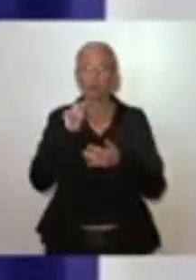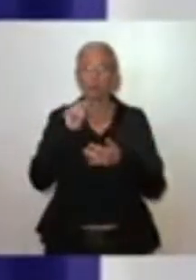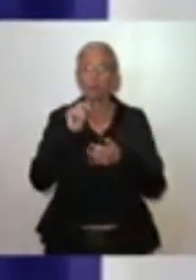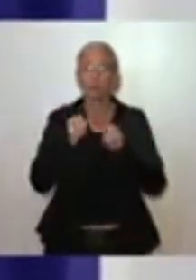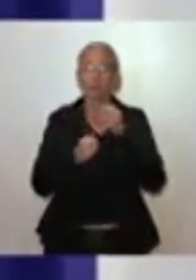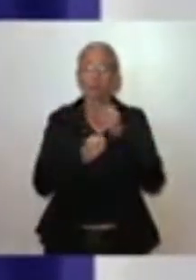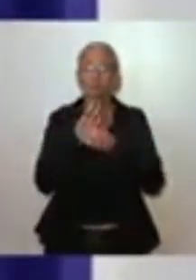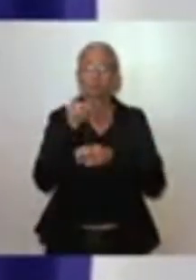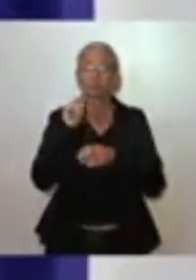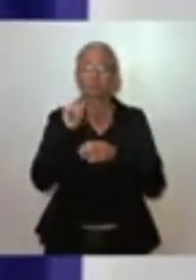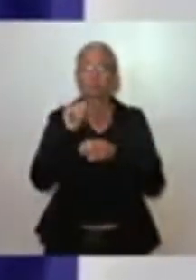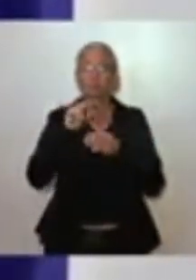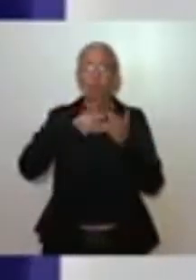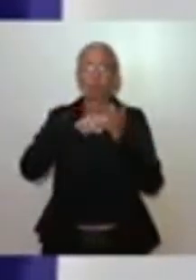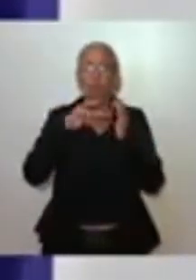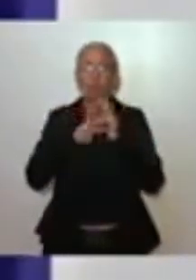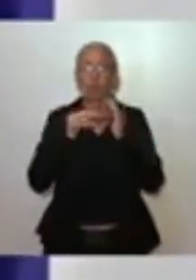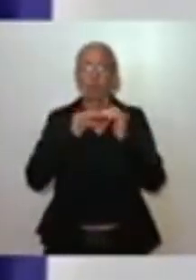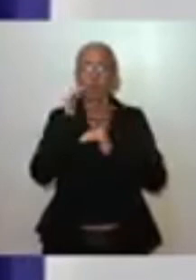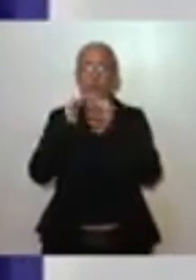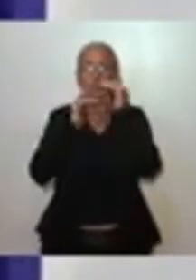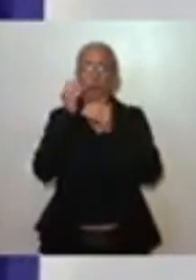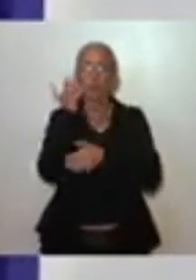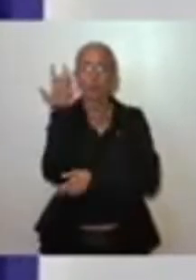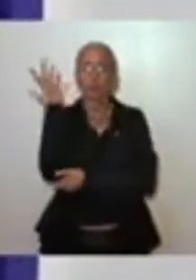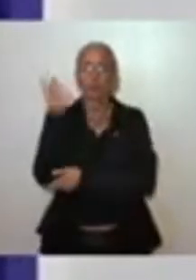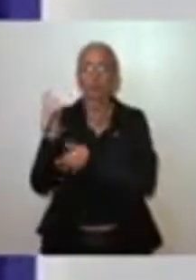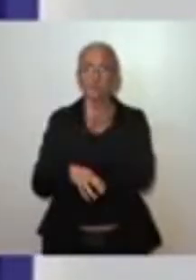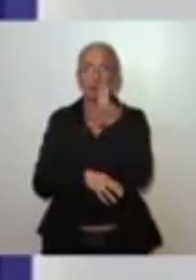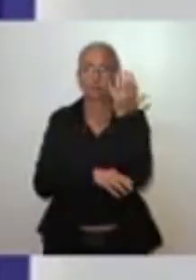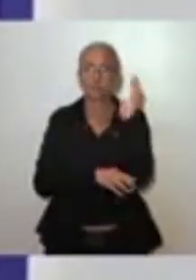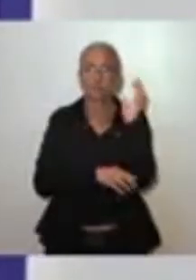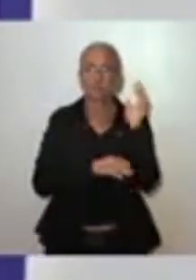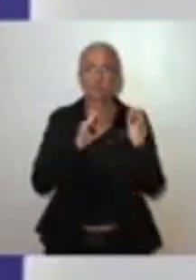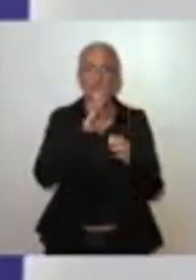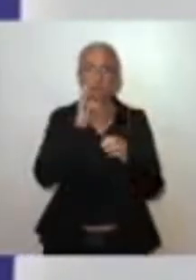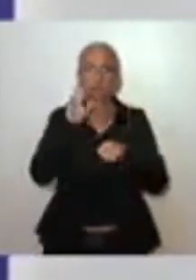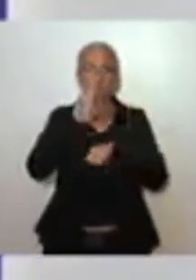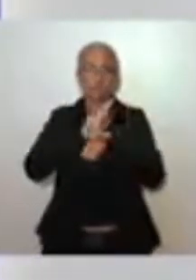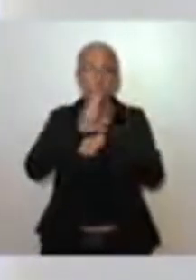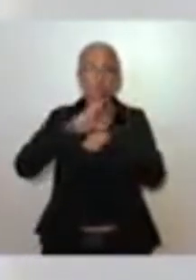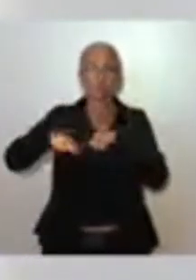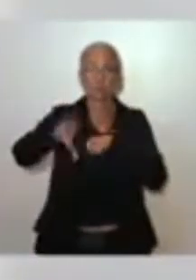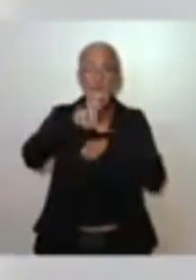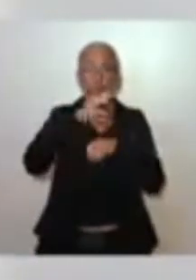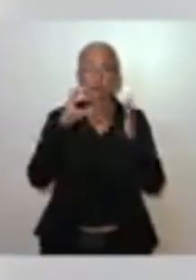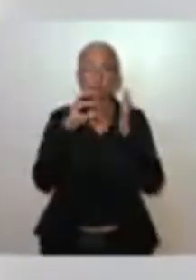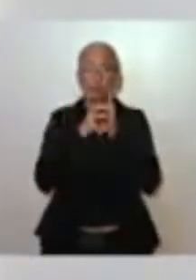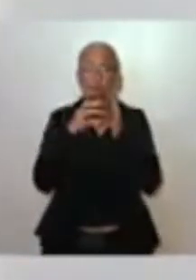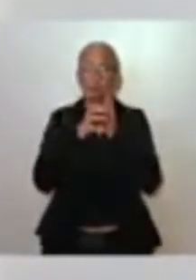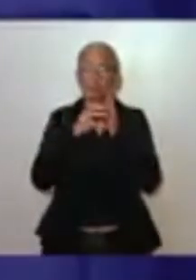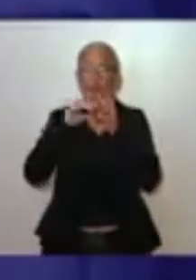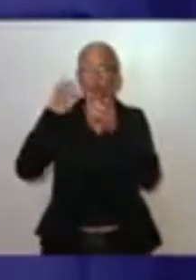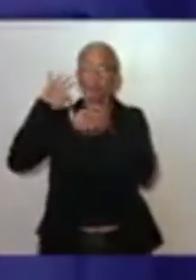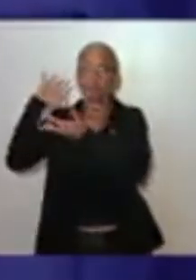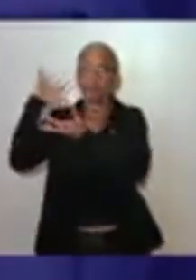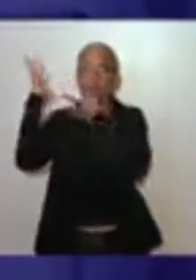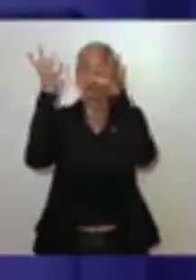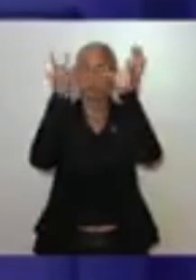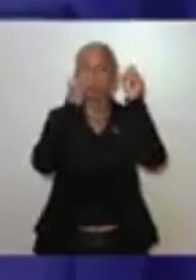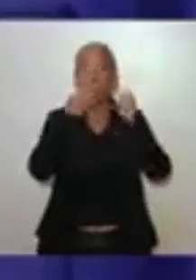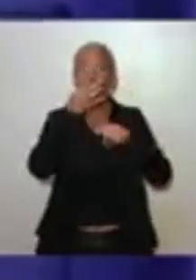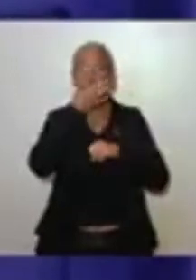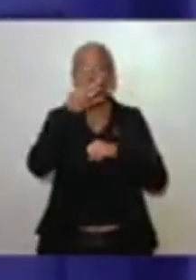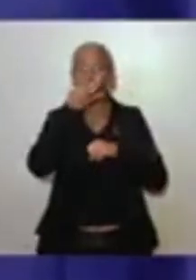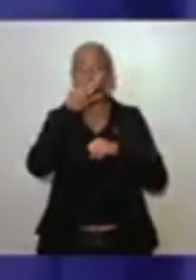implantado com o objetivo de apoiar o desenvolvimento sustentável nossa região litorânea reúne características sensíveis às alterações climáticas na sua